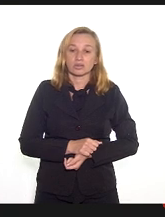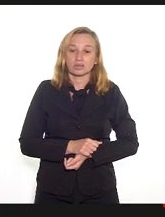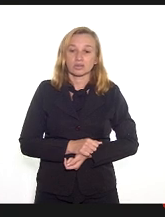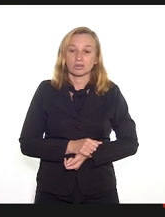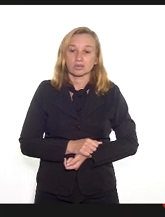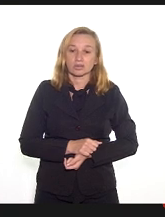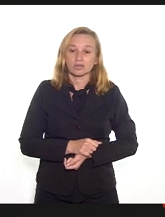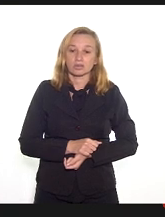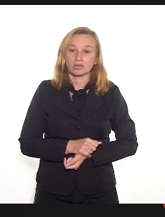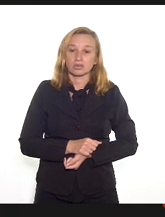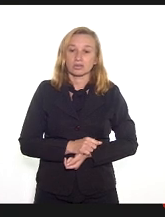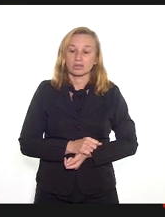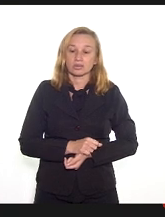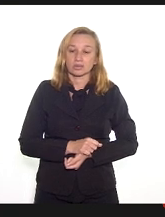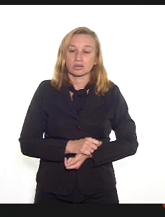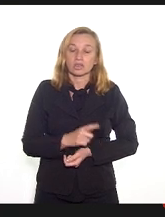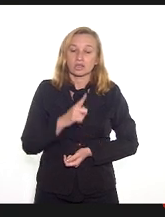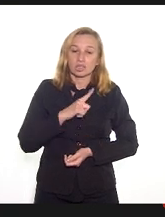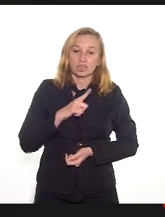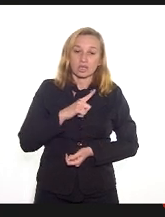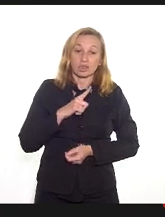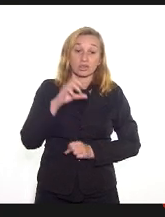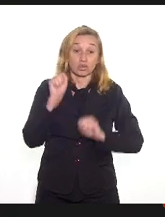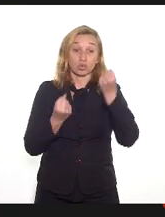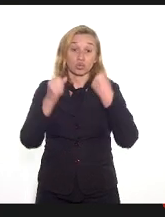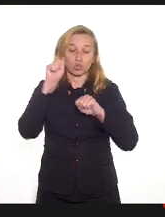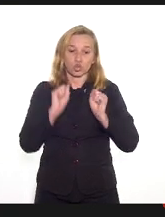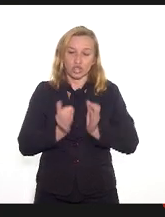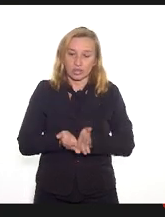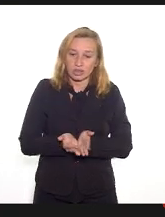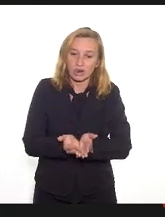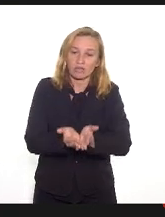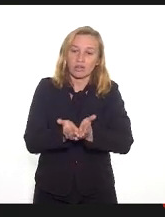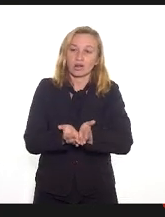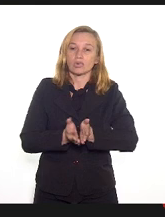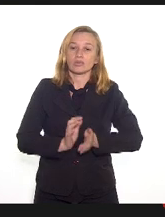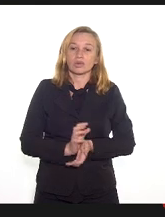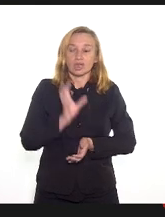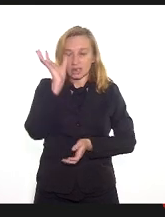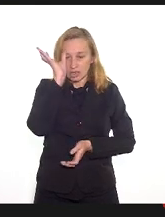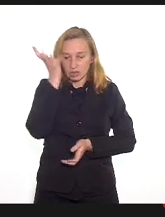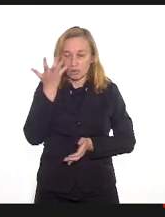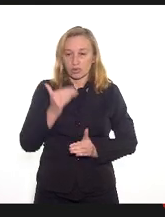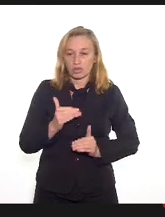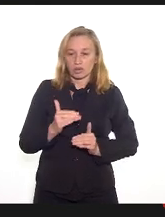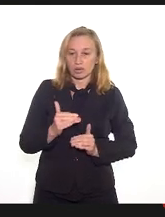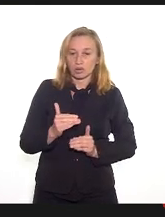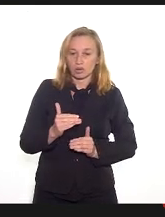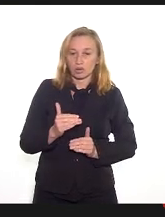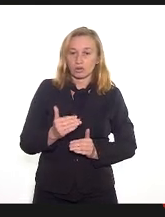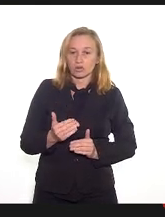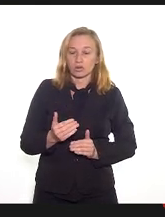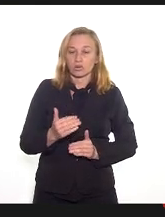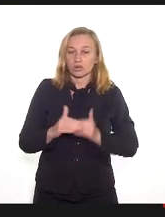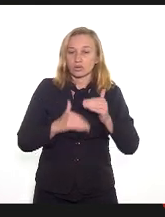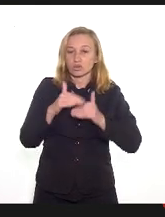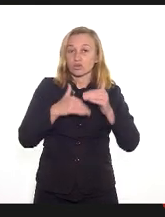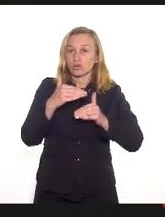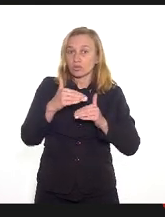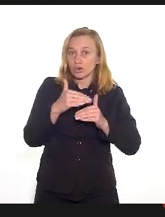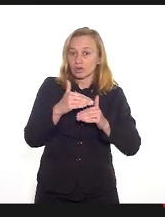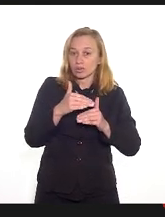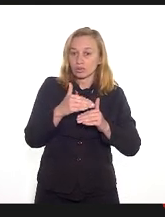que buscavam a indústria naval como uma solução para um dos aspectos de